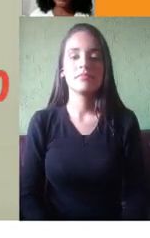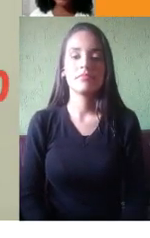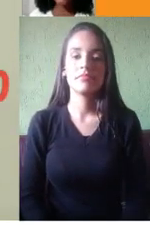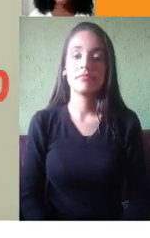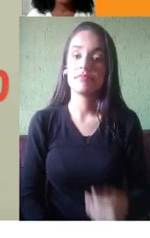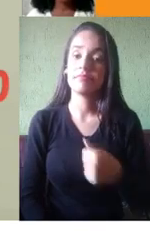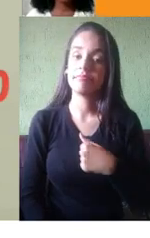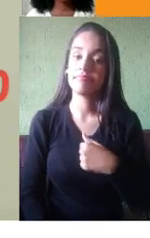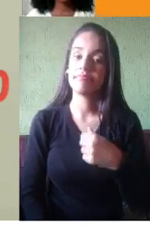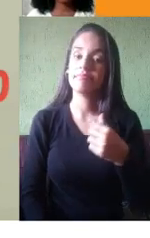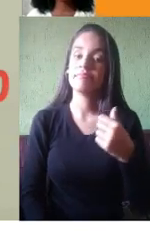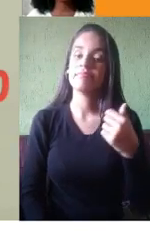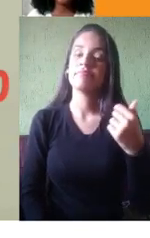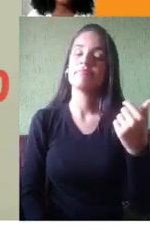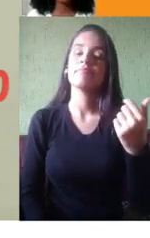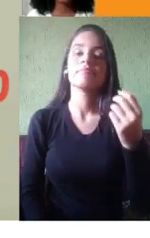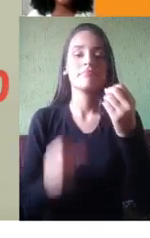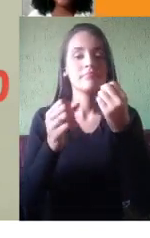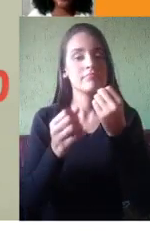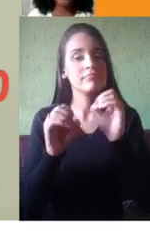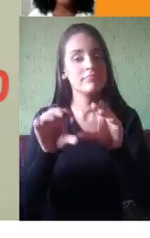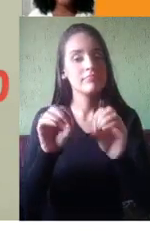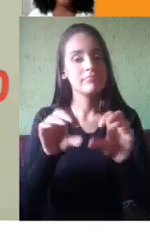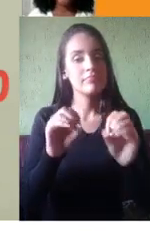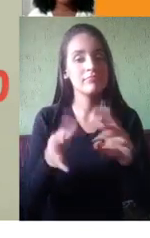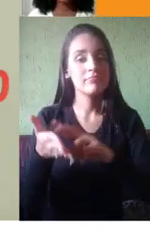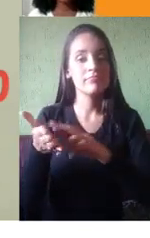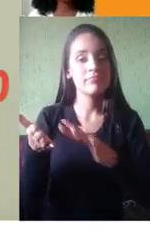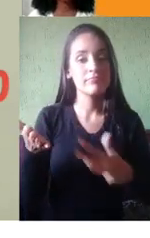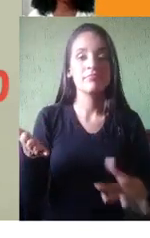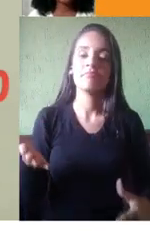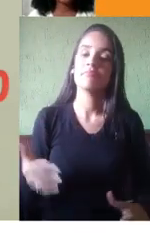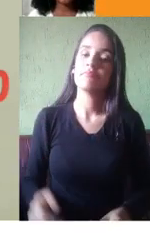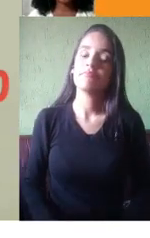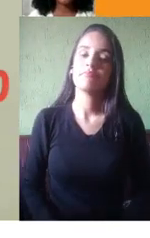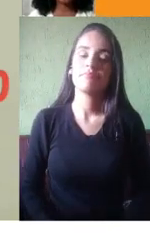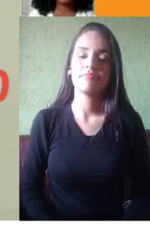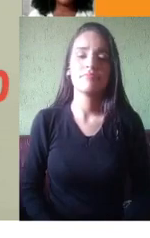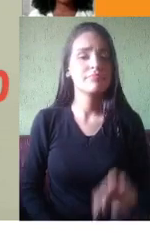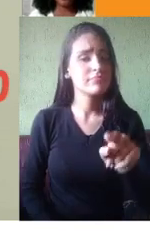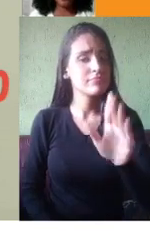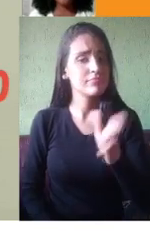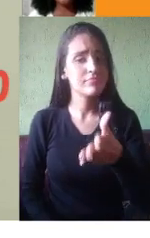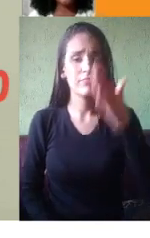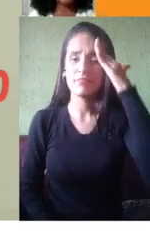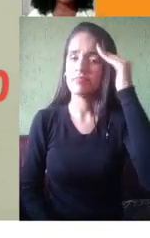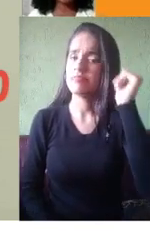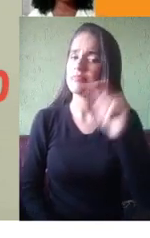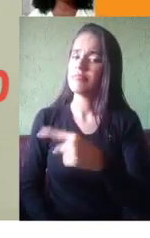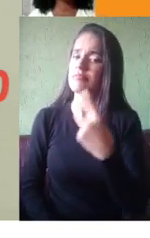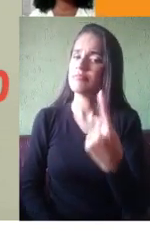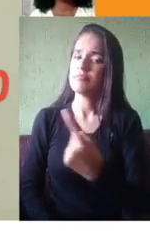de Mesquita. Estou aqui para mais um vídeo de redação. Se você tem conseguido acompanhar os vídeos aqui no canal, você